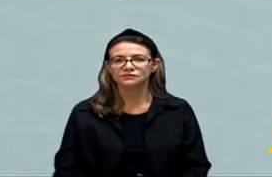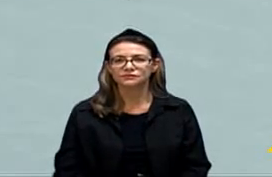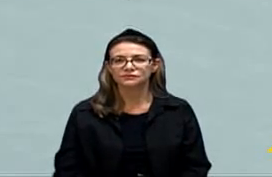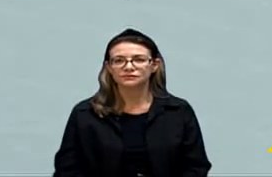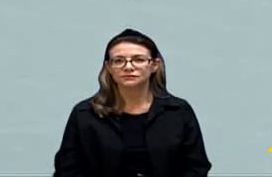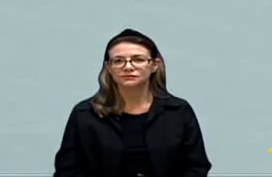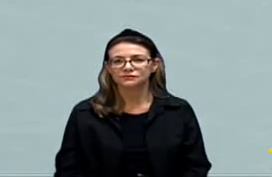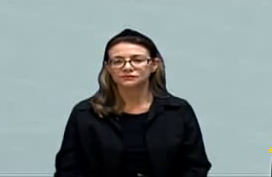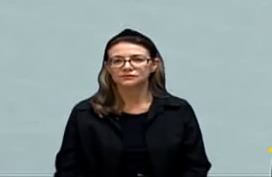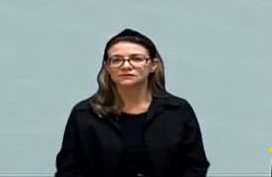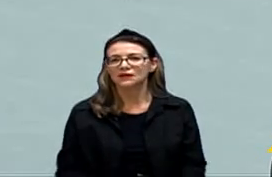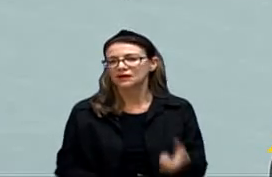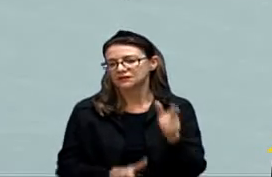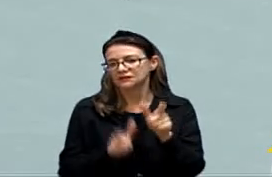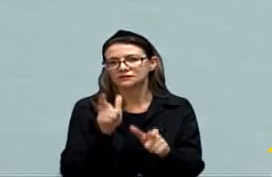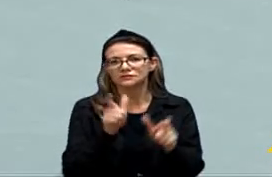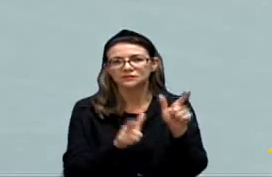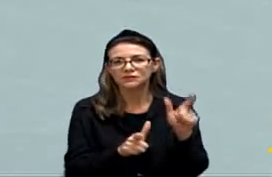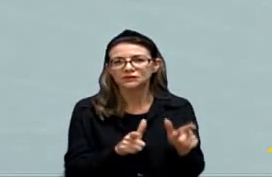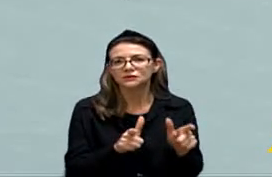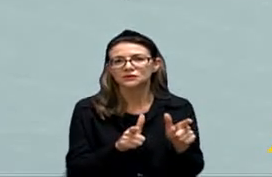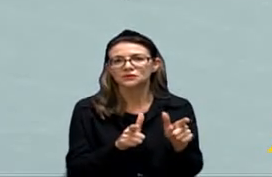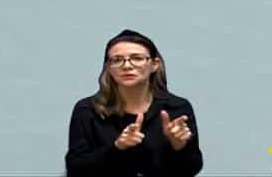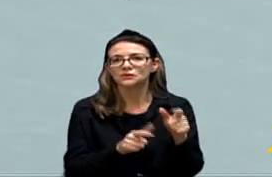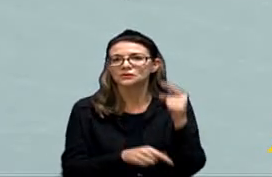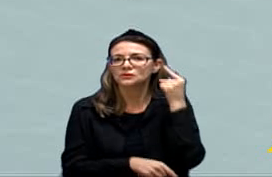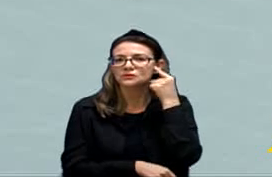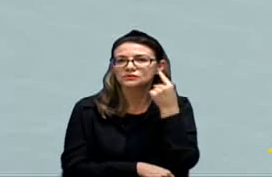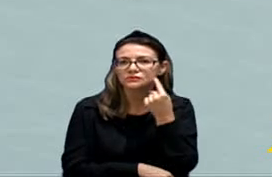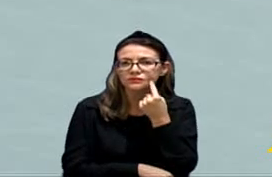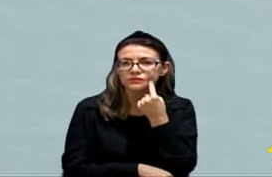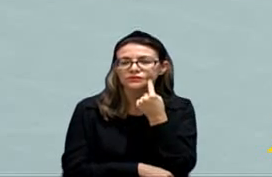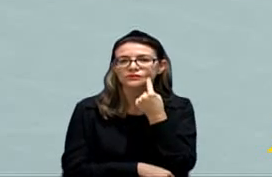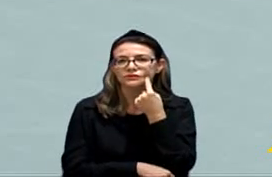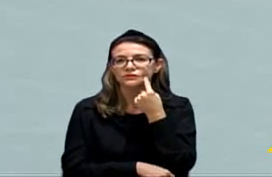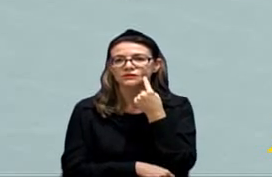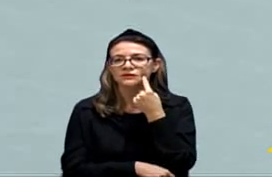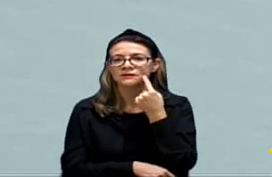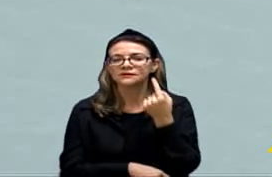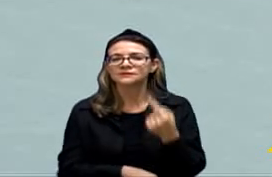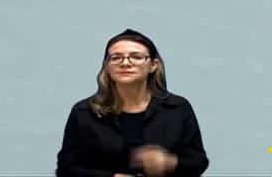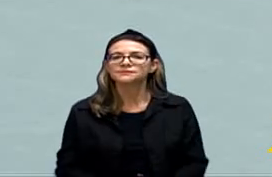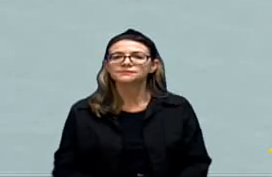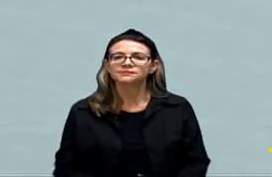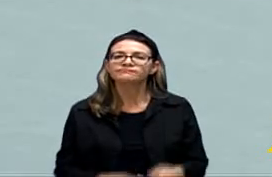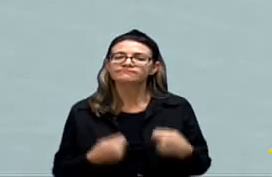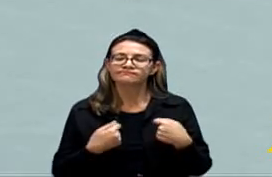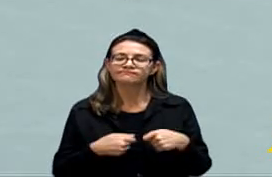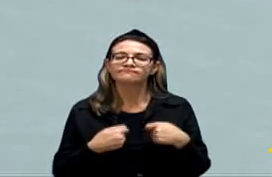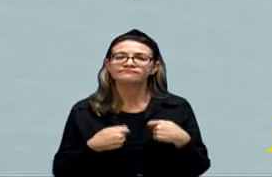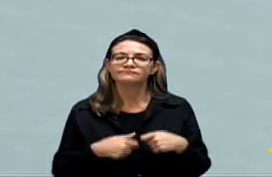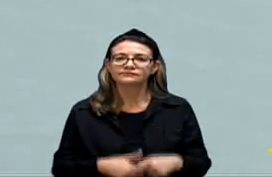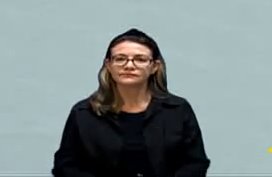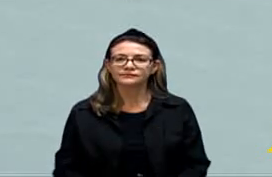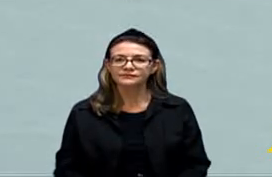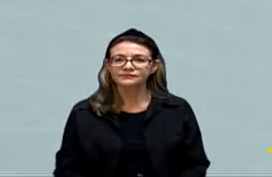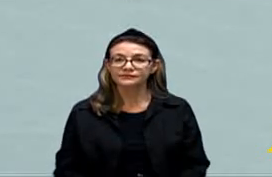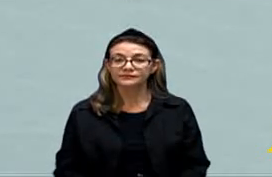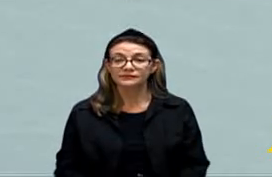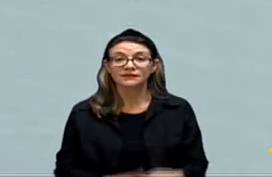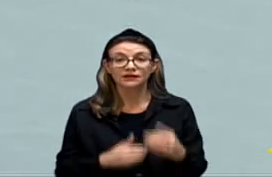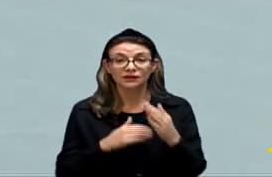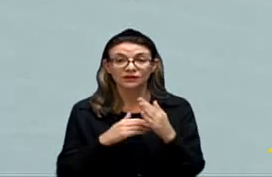com com problema de dificuldade de surdez então e isso é uma qualificação que se dá mais ao